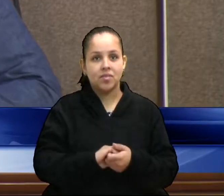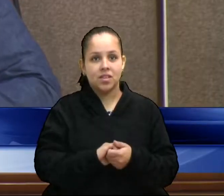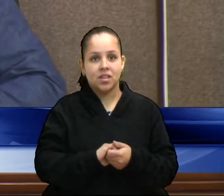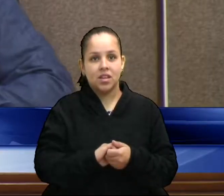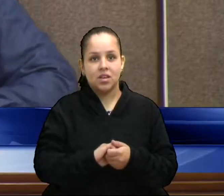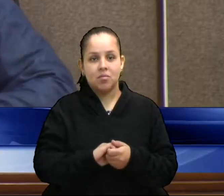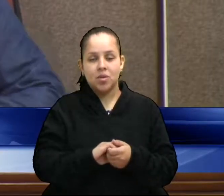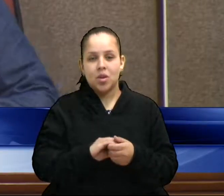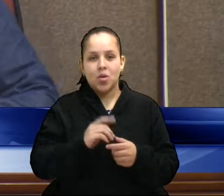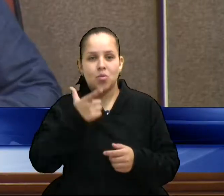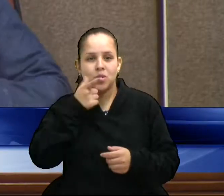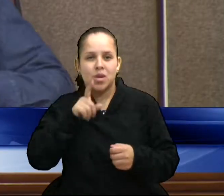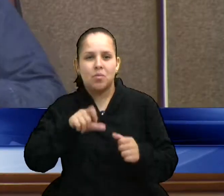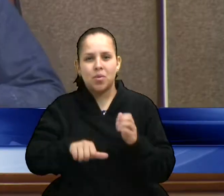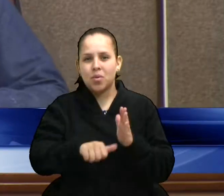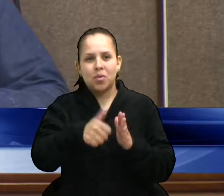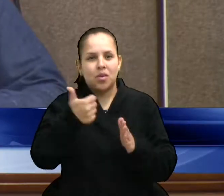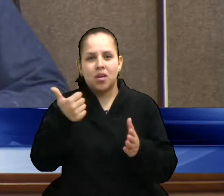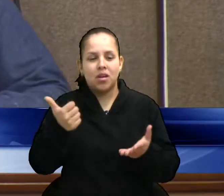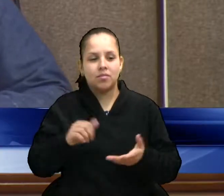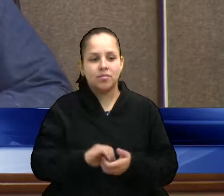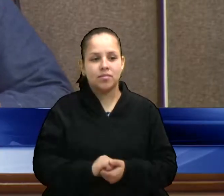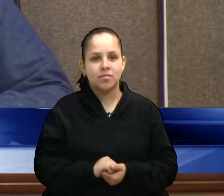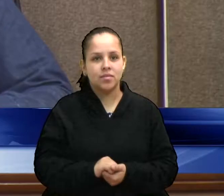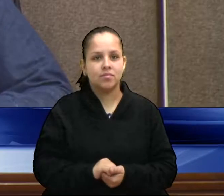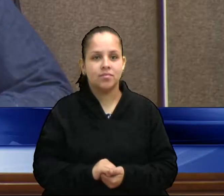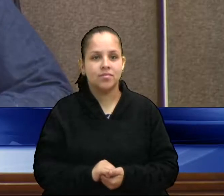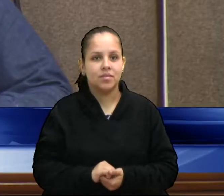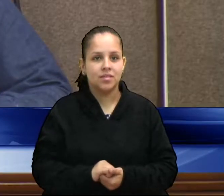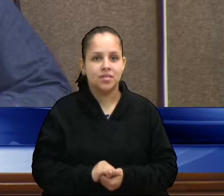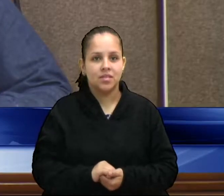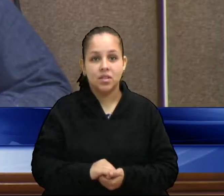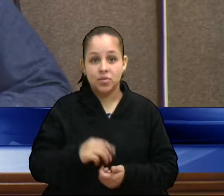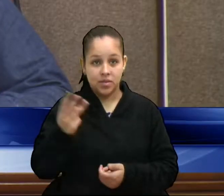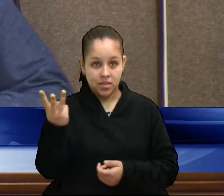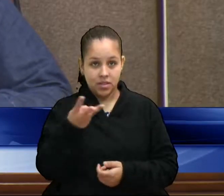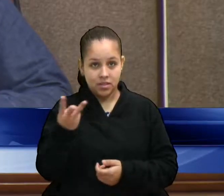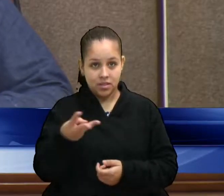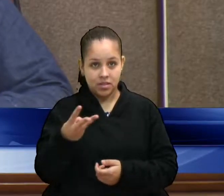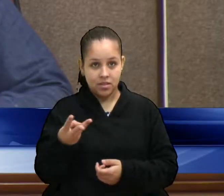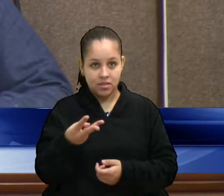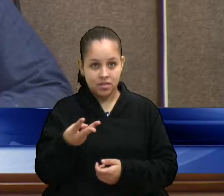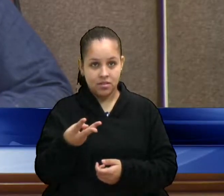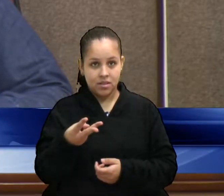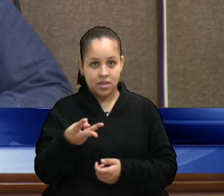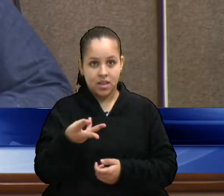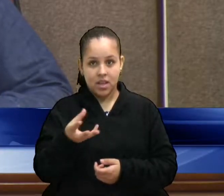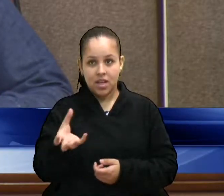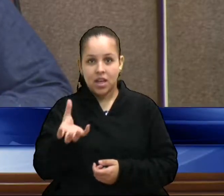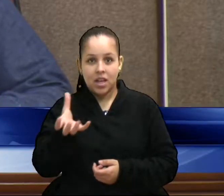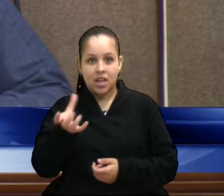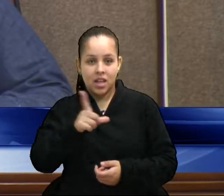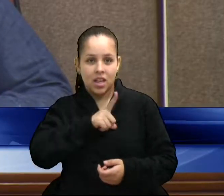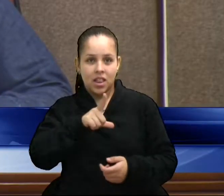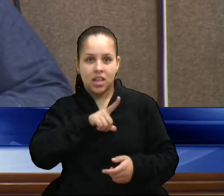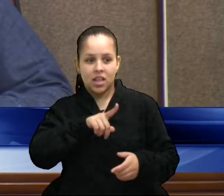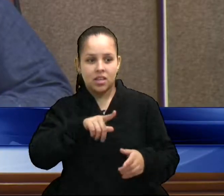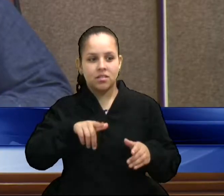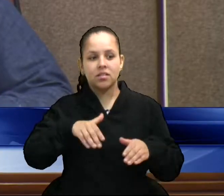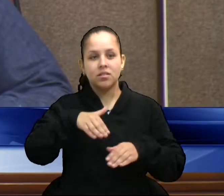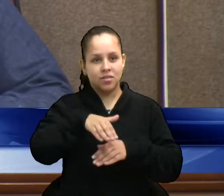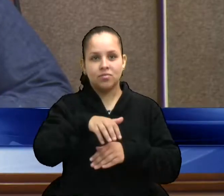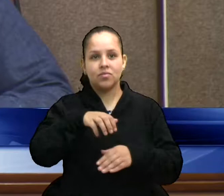nó. Em terceiro, a exigência de garagem para 20 veículos, da mesma